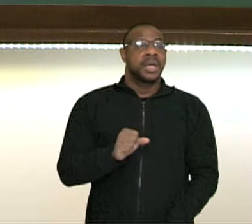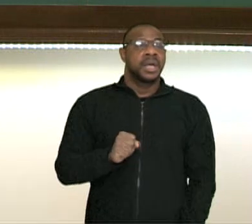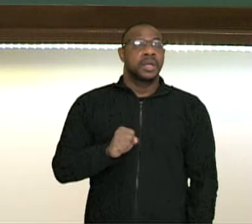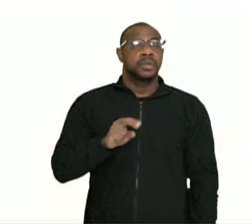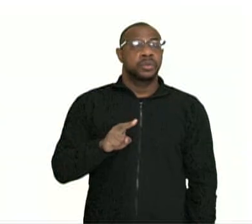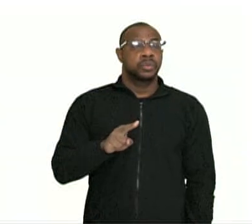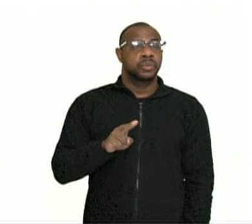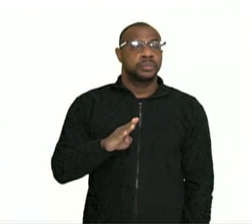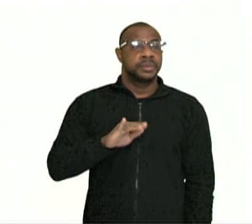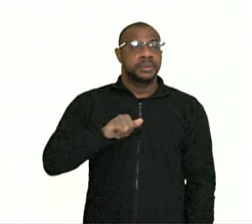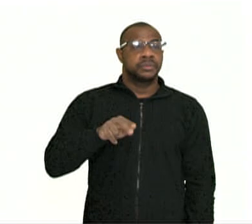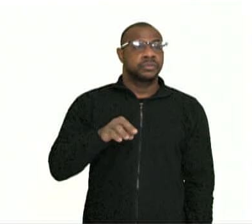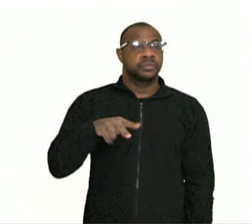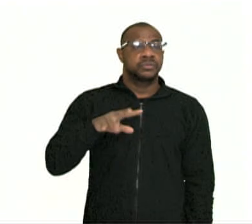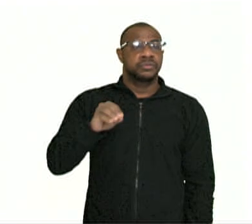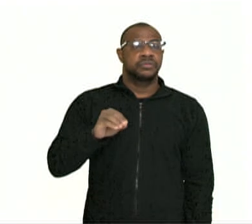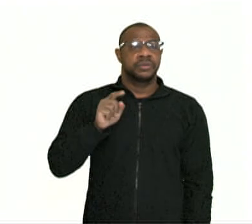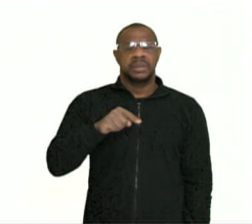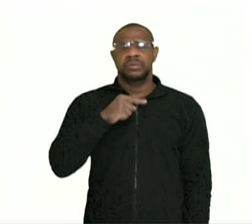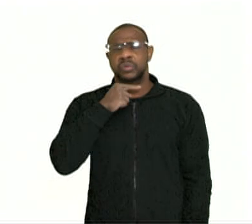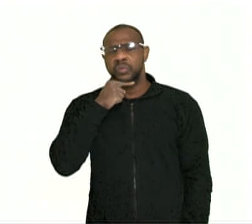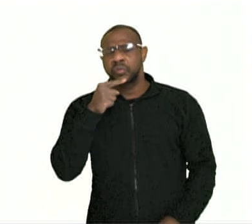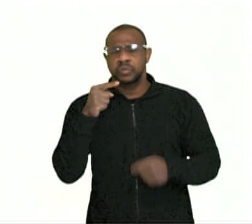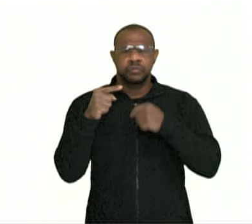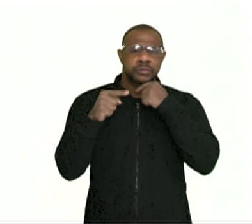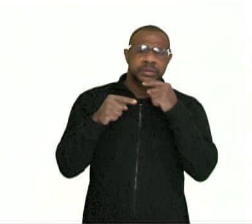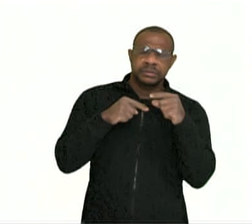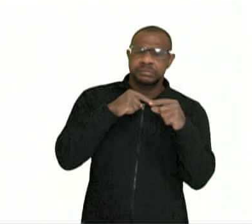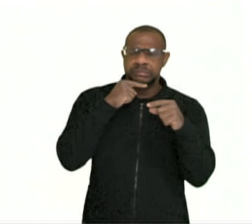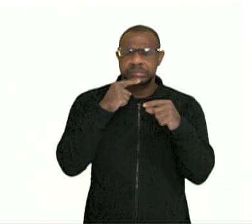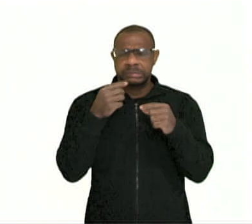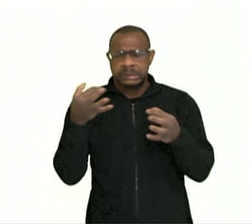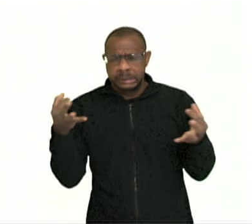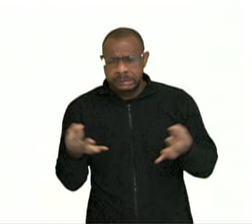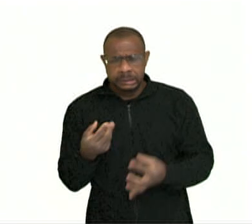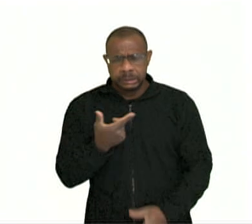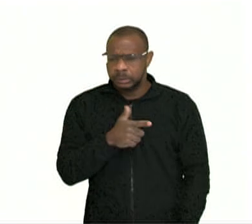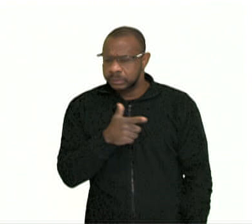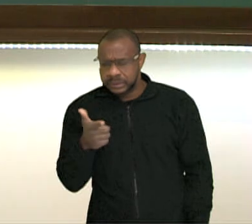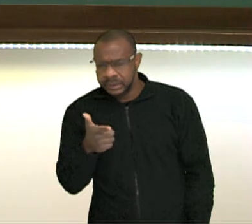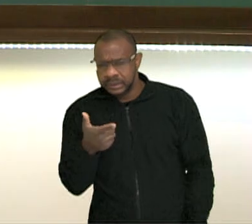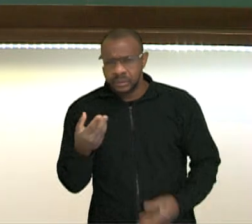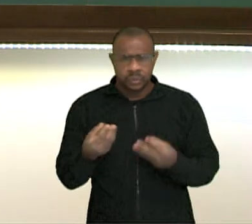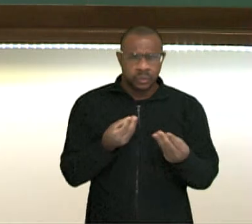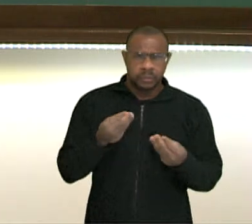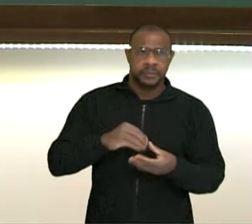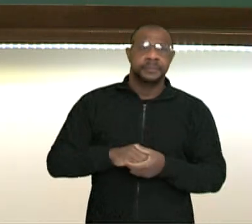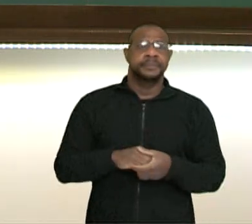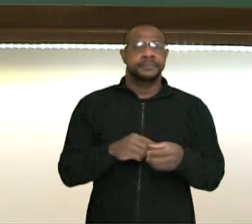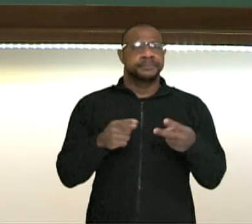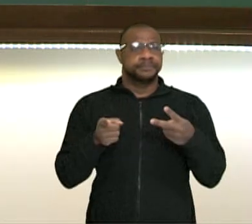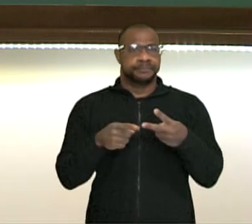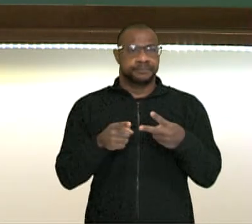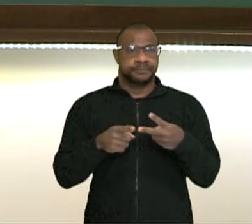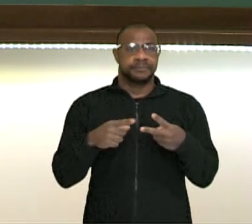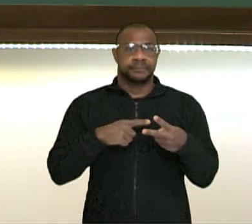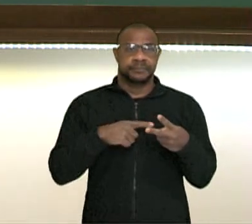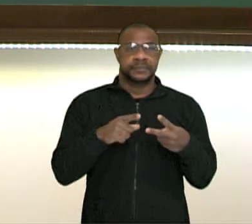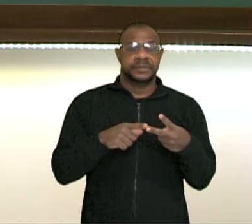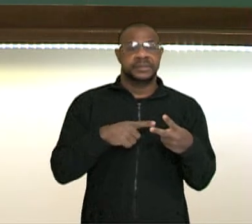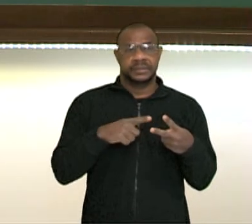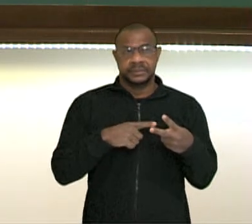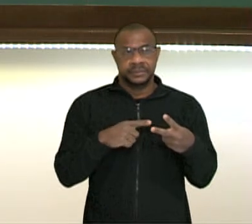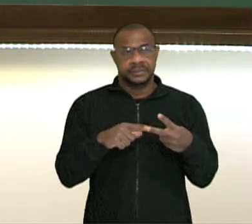subjuntivo, que indica uma dúvida, uma incerteza, uma suposição, eu tenho o